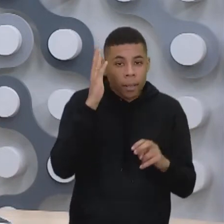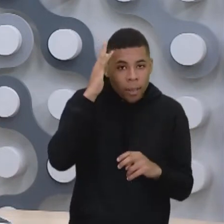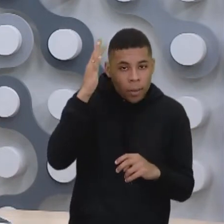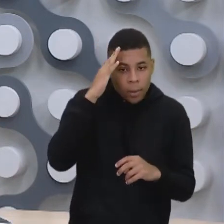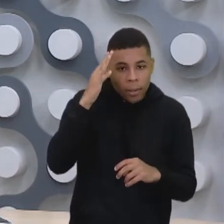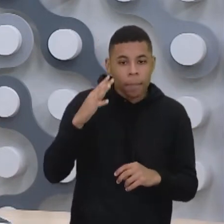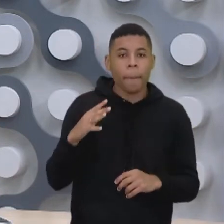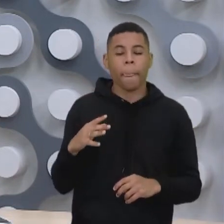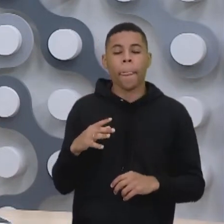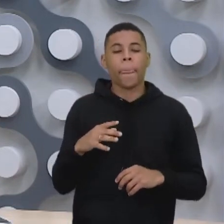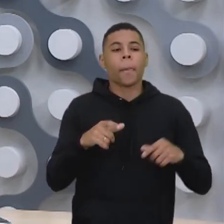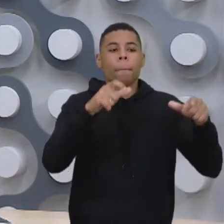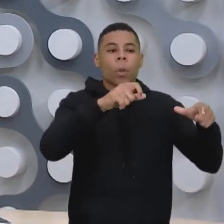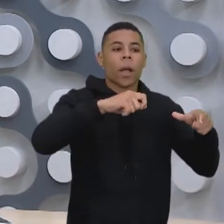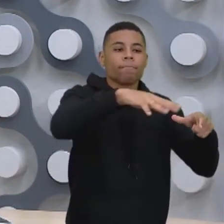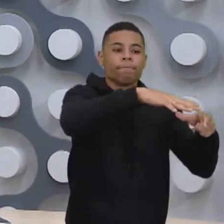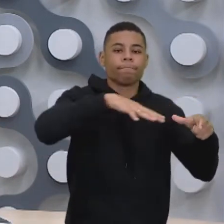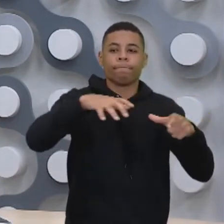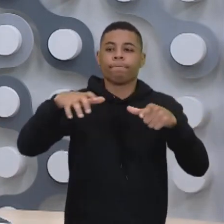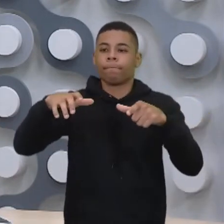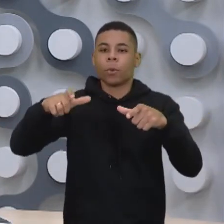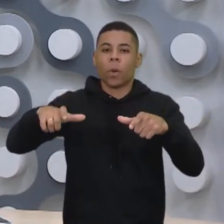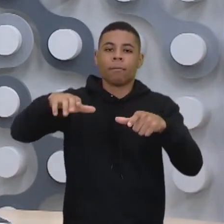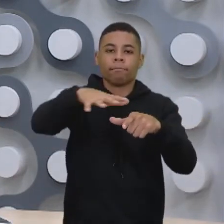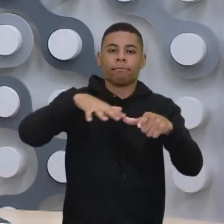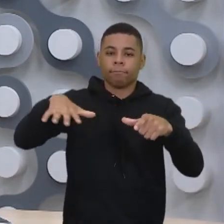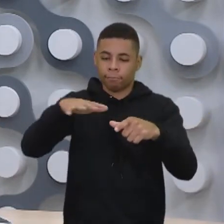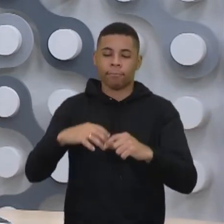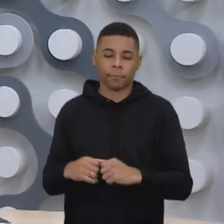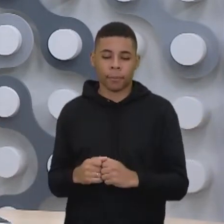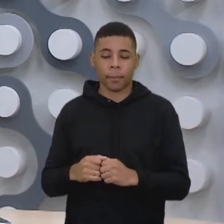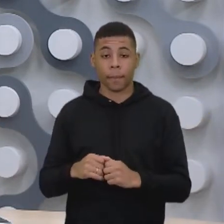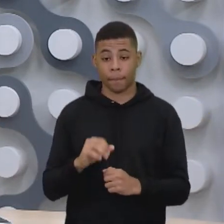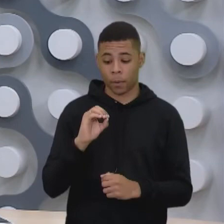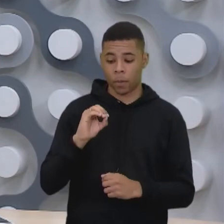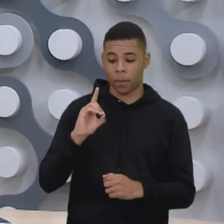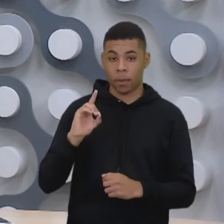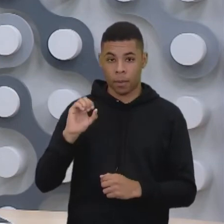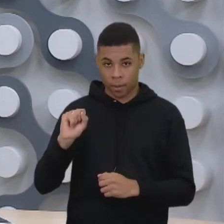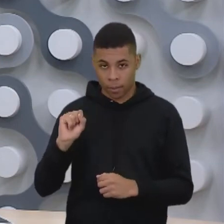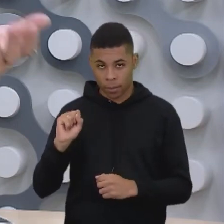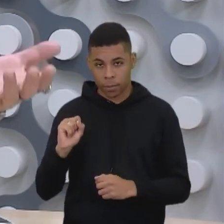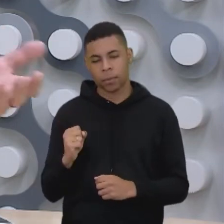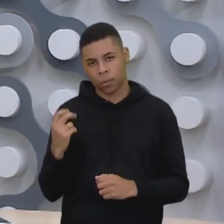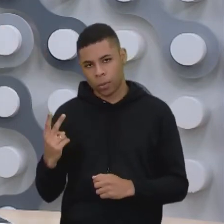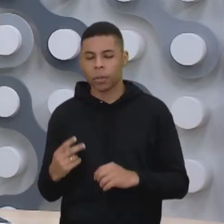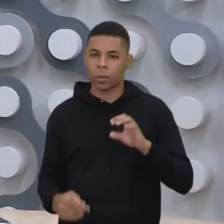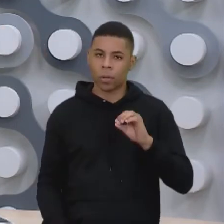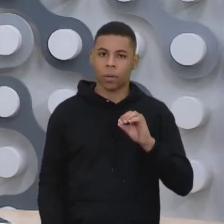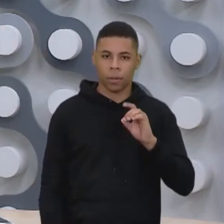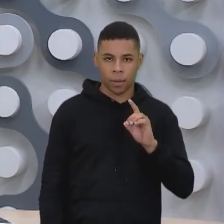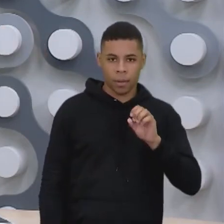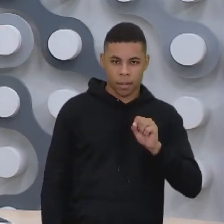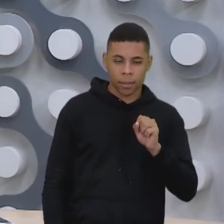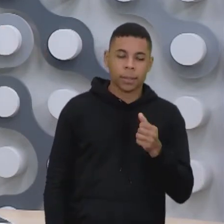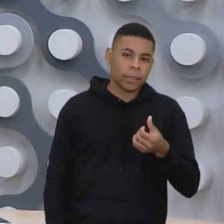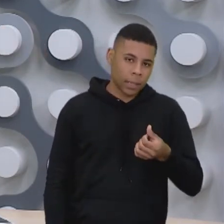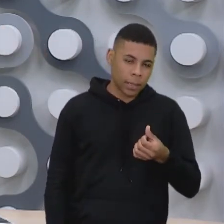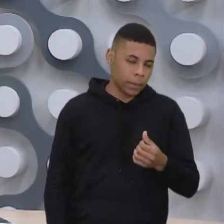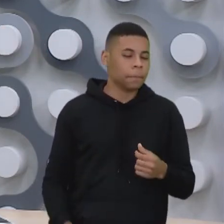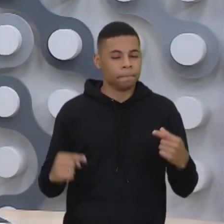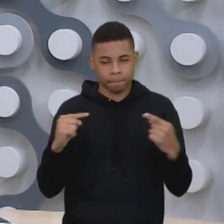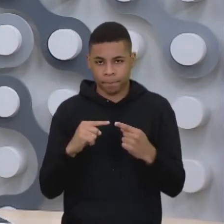teorias demográficas, né? Então, tanto a ODS 3 como a ODS 6, né? E outras ODS, se a gente for relacionar